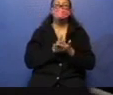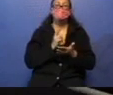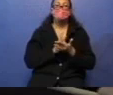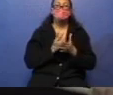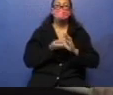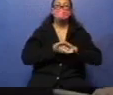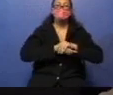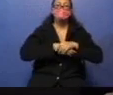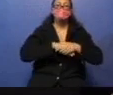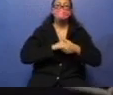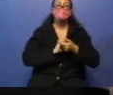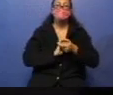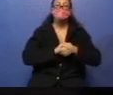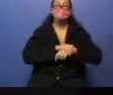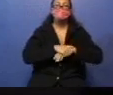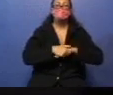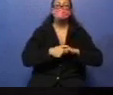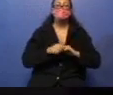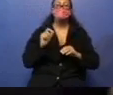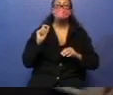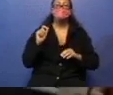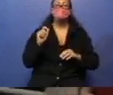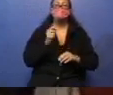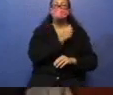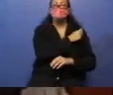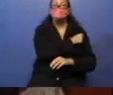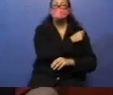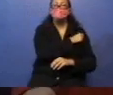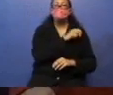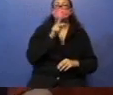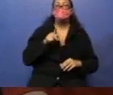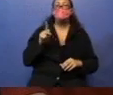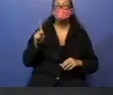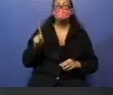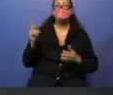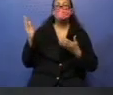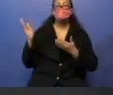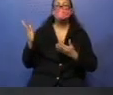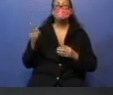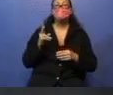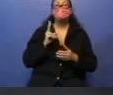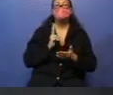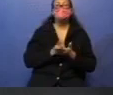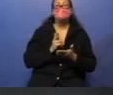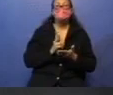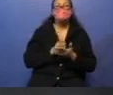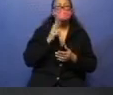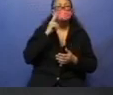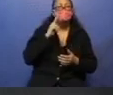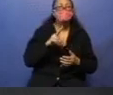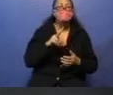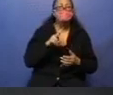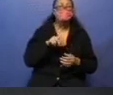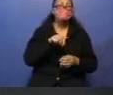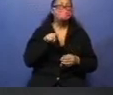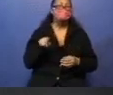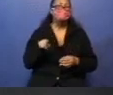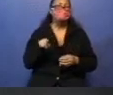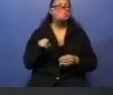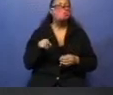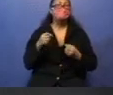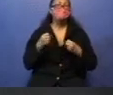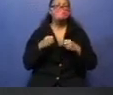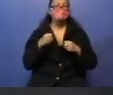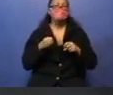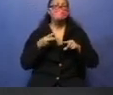lavadas. Quem é meu aluno sabe que a tia Adriana sempre olha, tem que cortar essa unha sua está